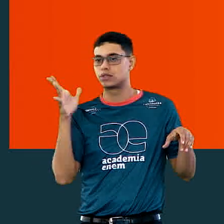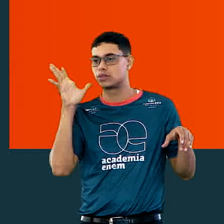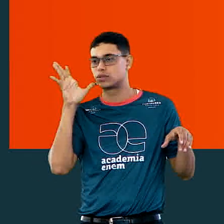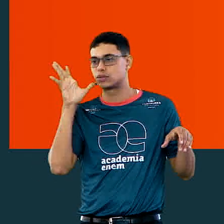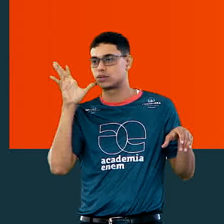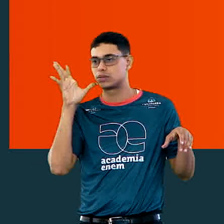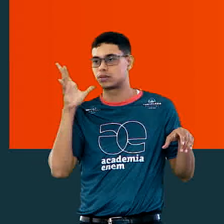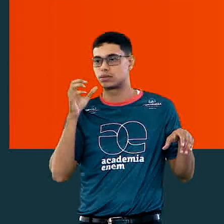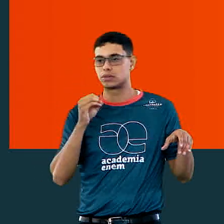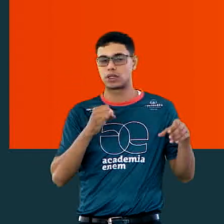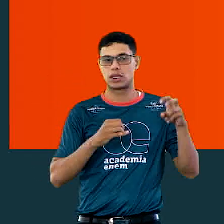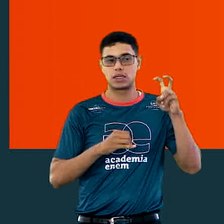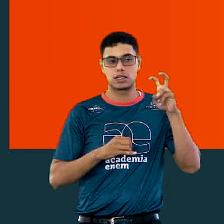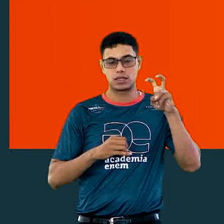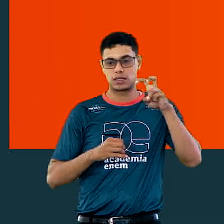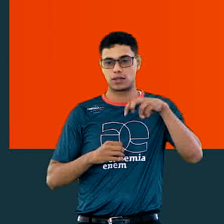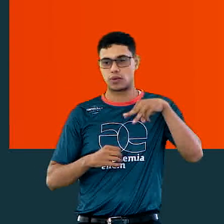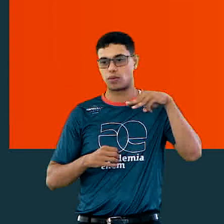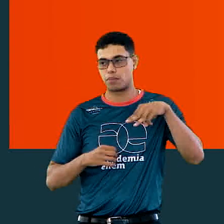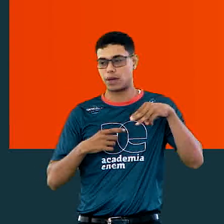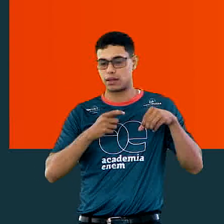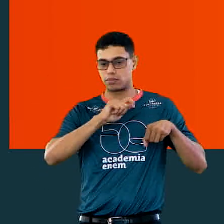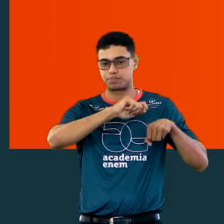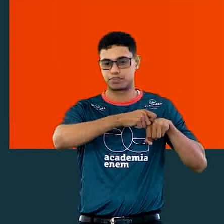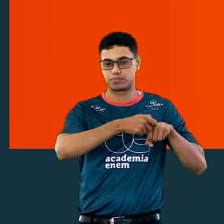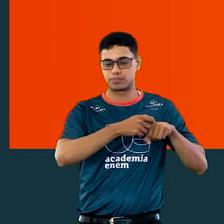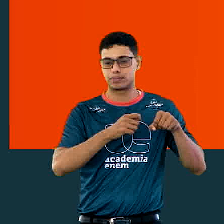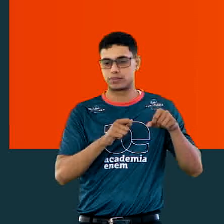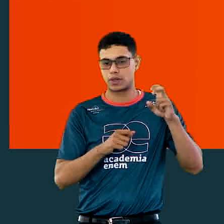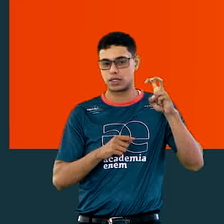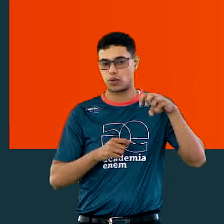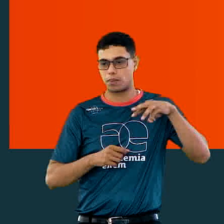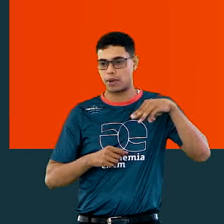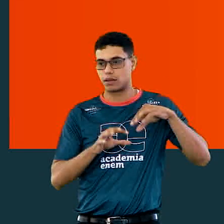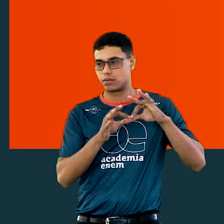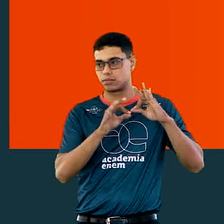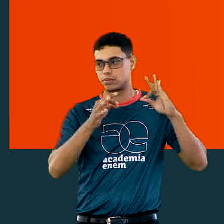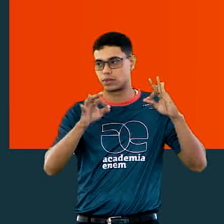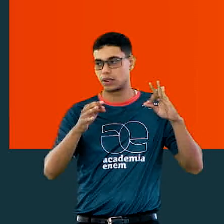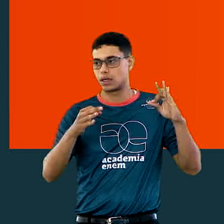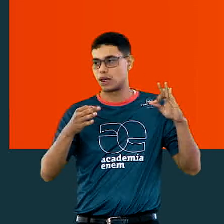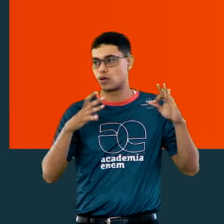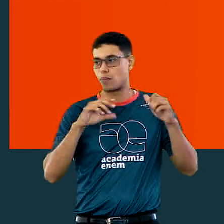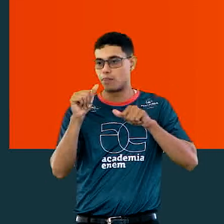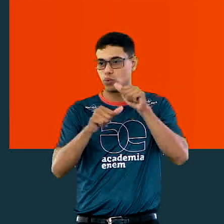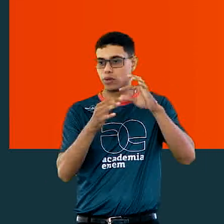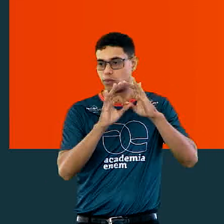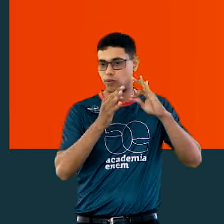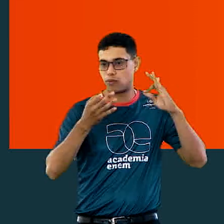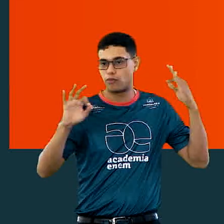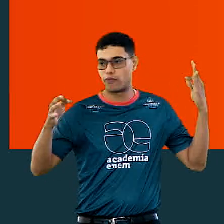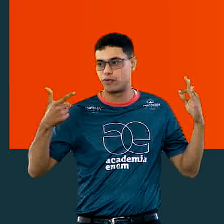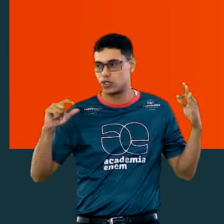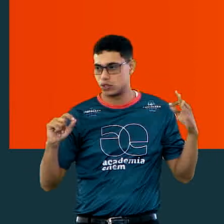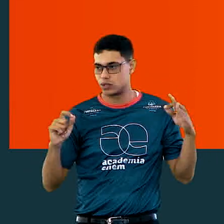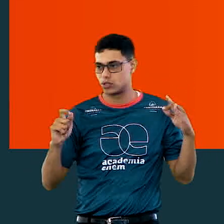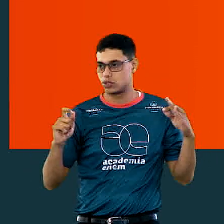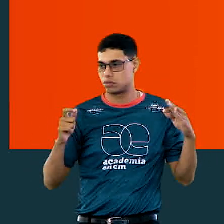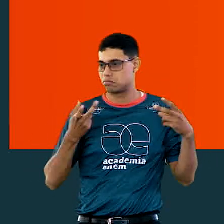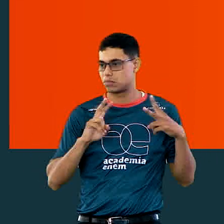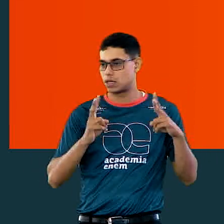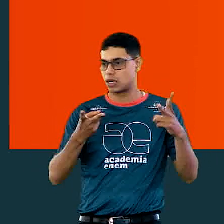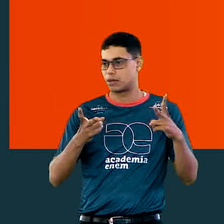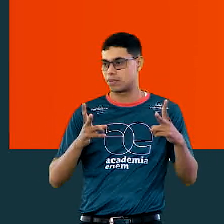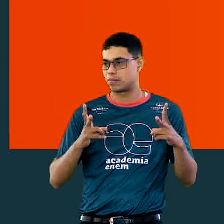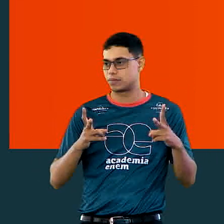A mangueira tem 5 metros ligado na torneirinha. Agora ela tem 20 metros na mesma torneirinha.